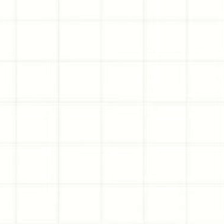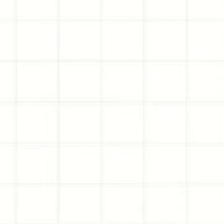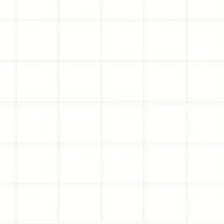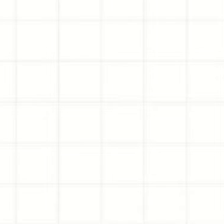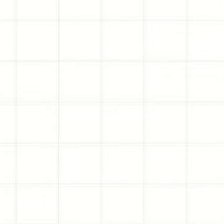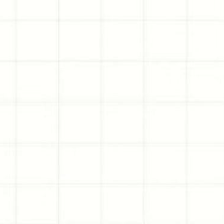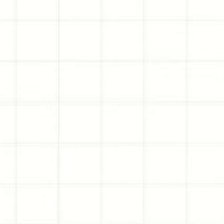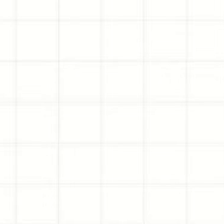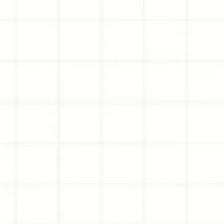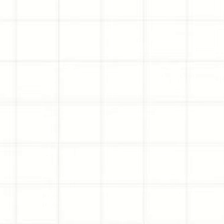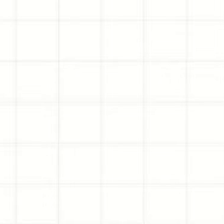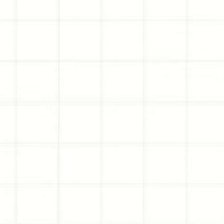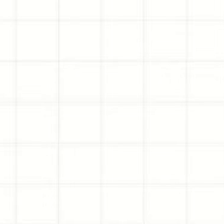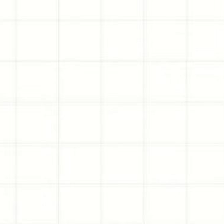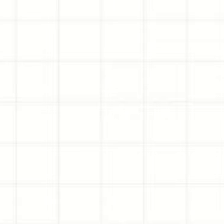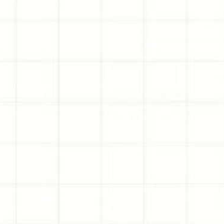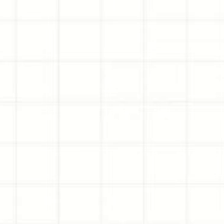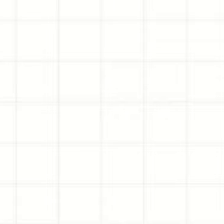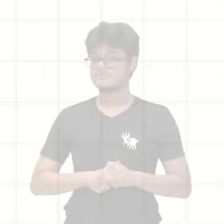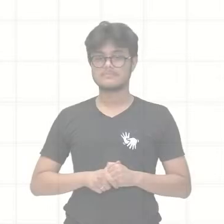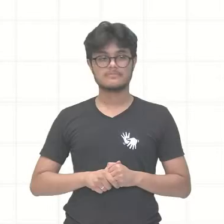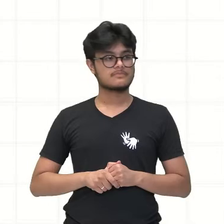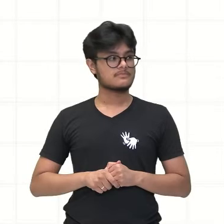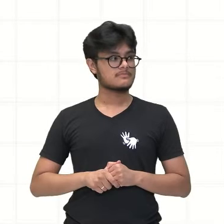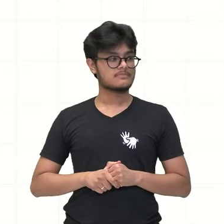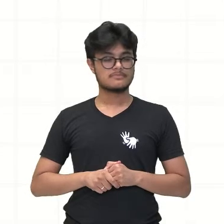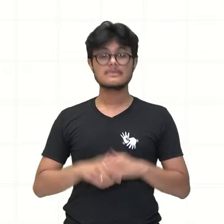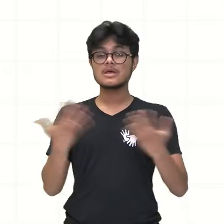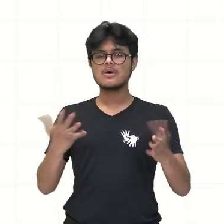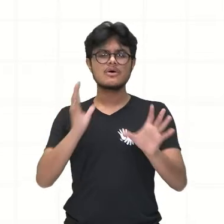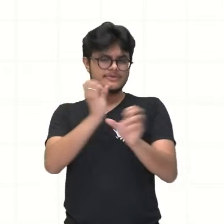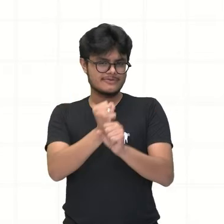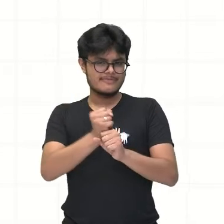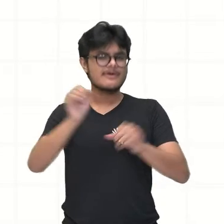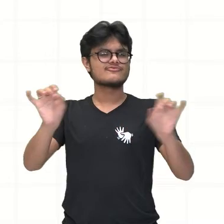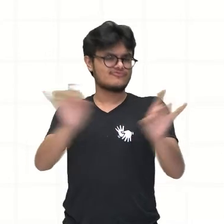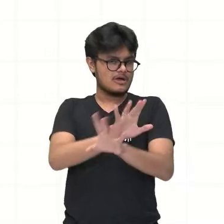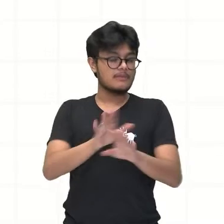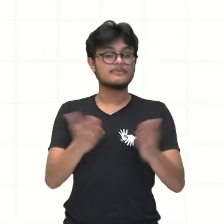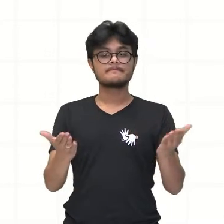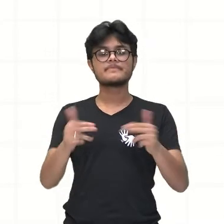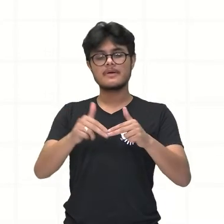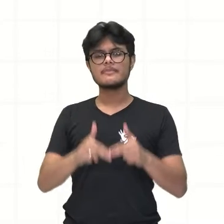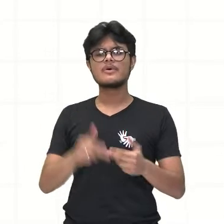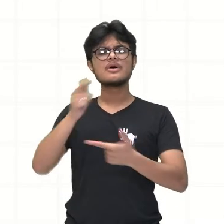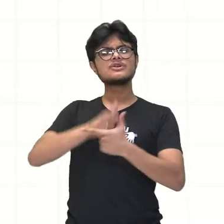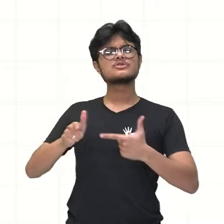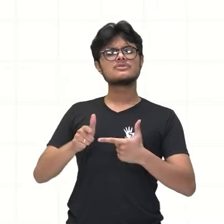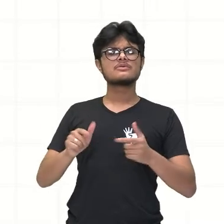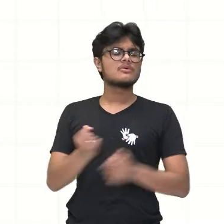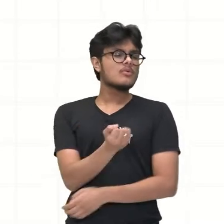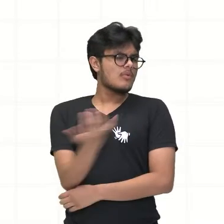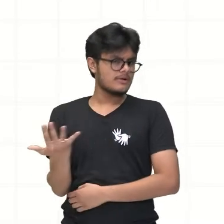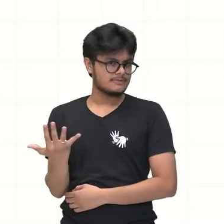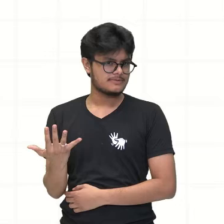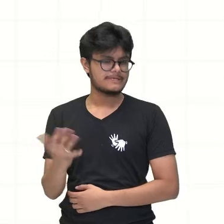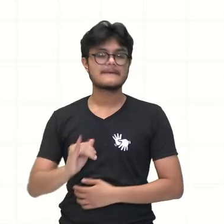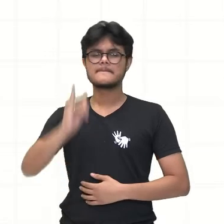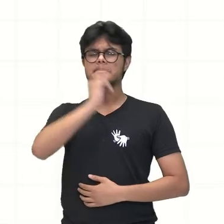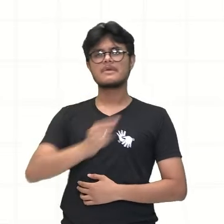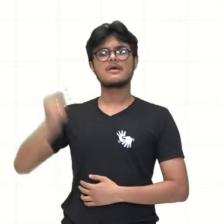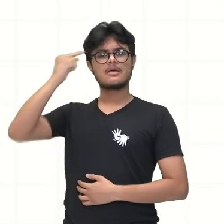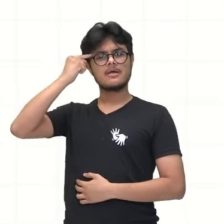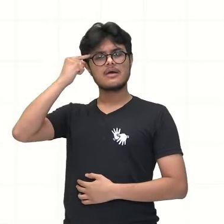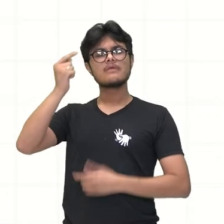a quantidade de horas que eu precisava somar. E aí eu vou dividir por quanto? Você pode pensar,